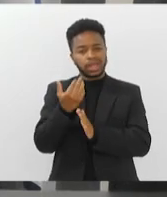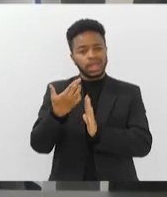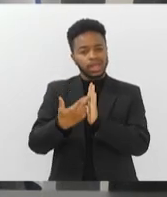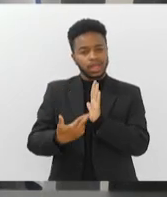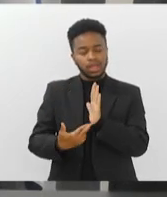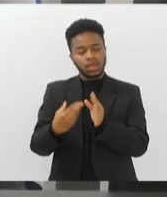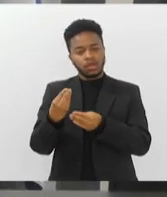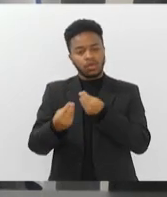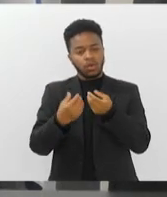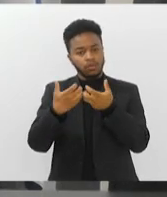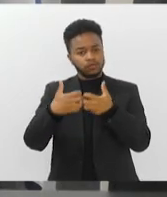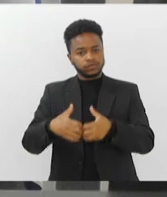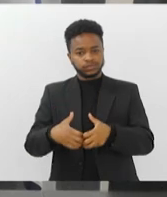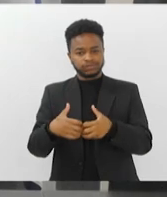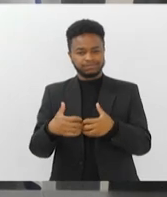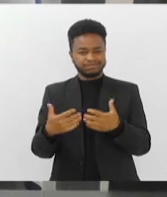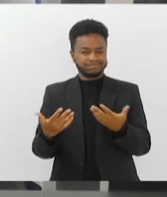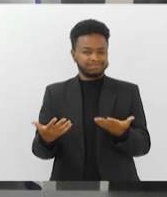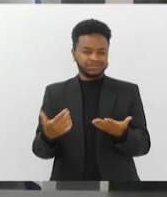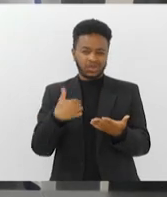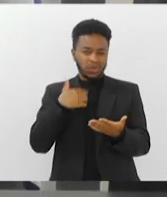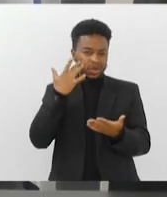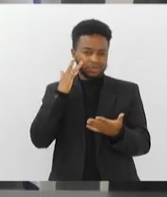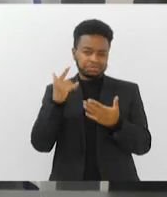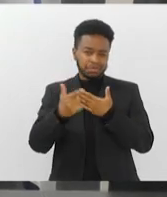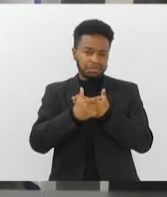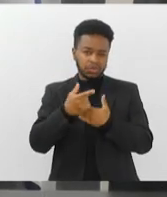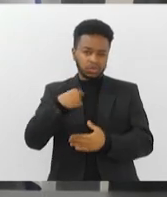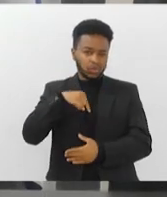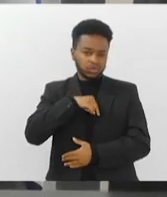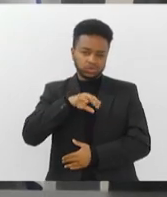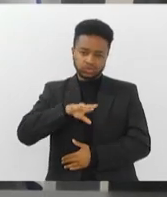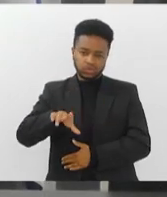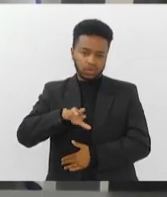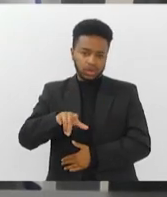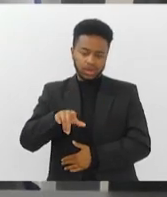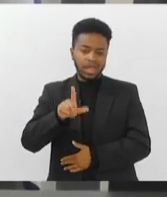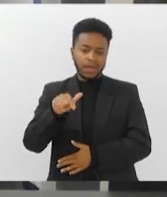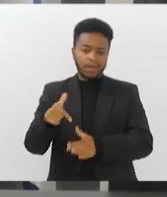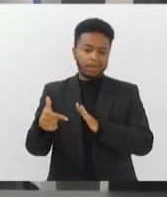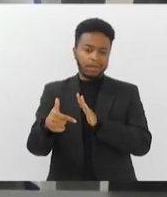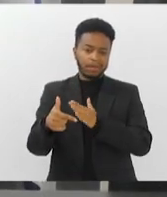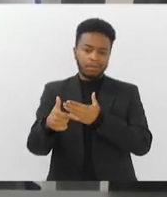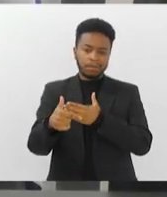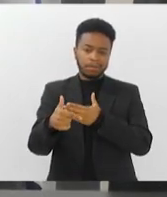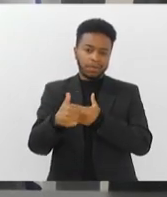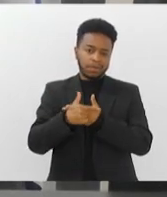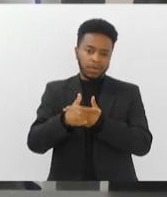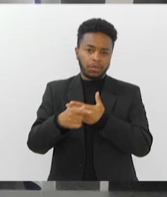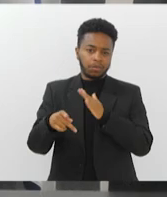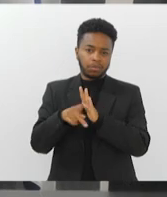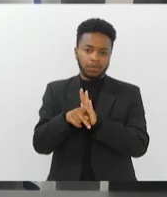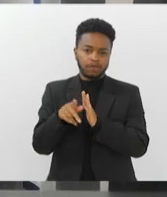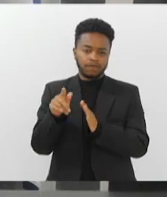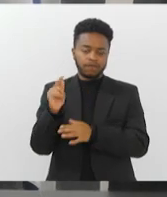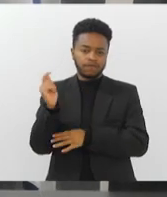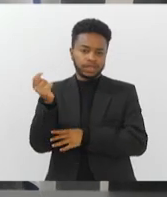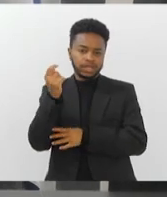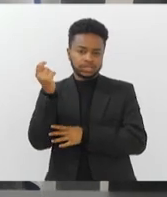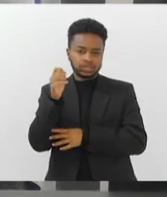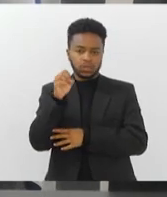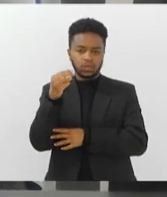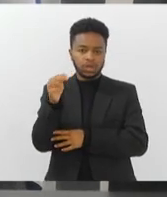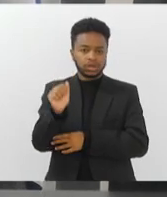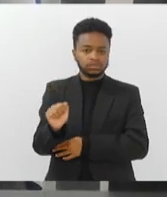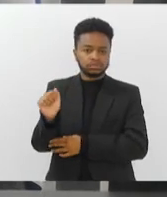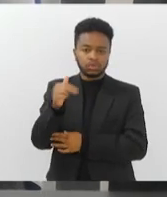atividade desportiva, não é o papel do Poder Legislativo, é mais de uma associação, de uma federação. A gente não pode criar regras